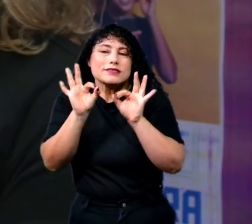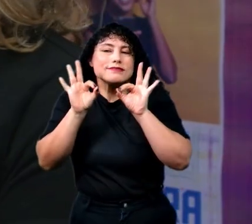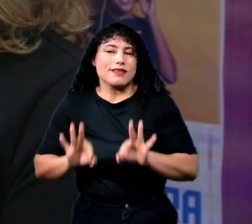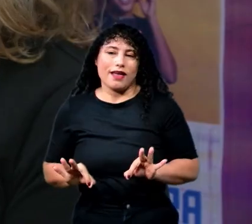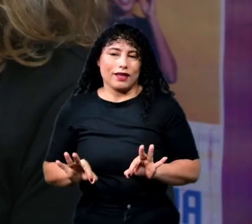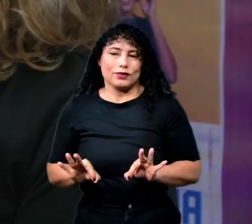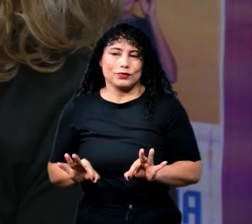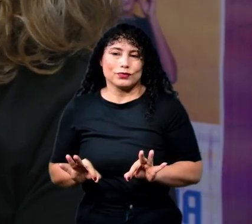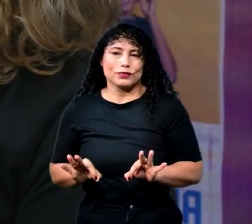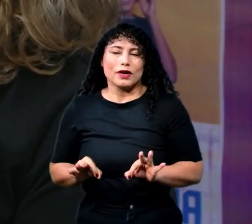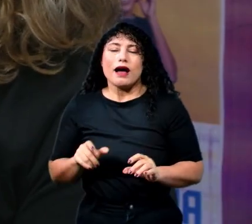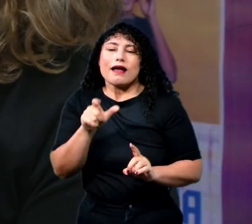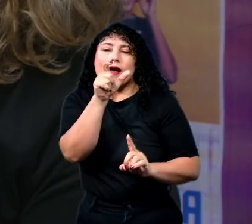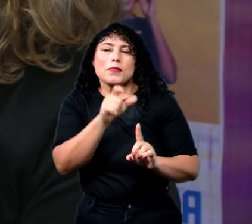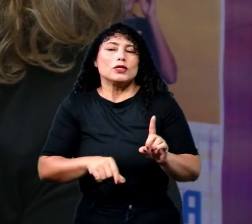que a pessoa